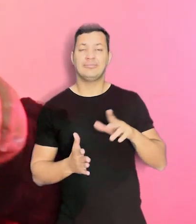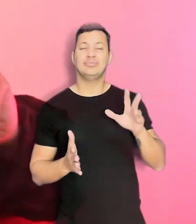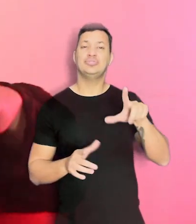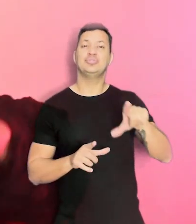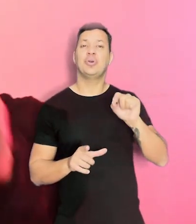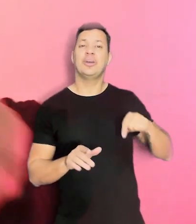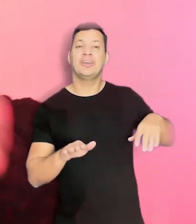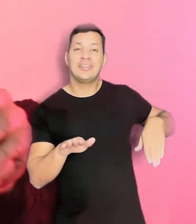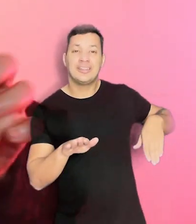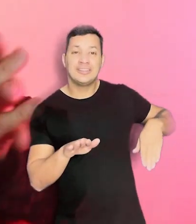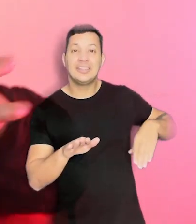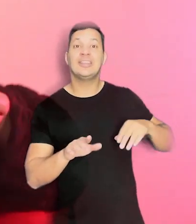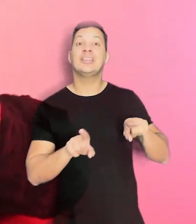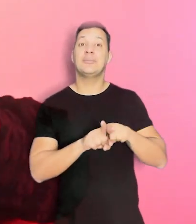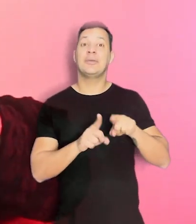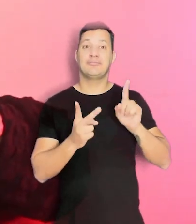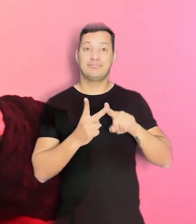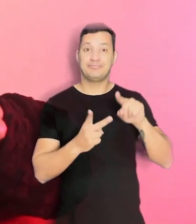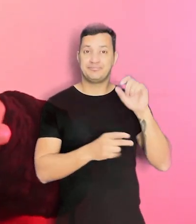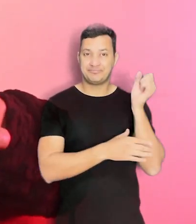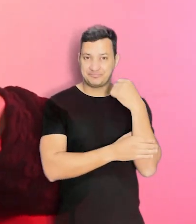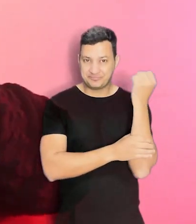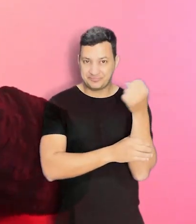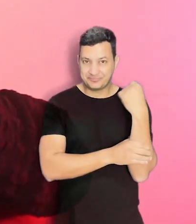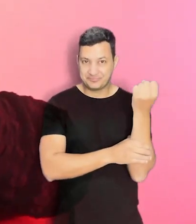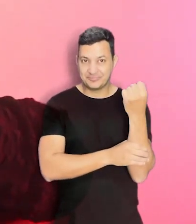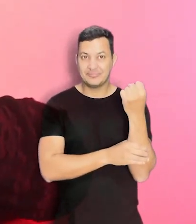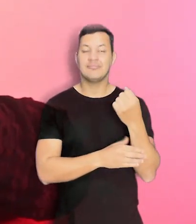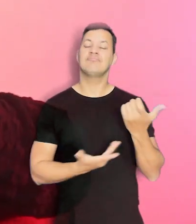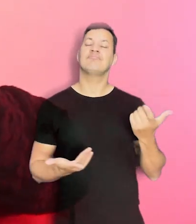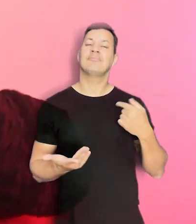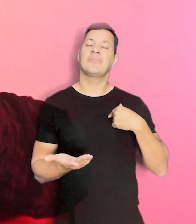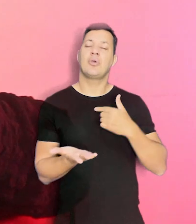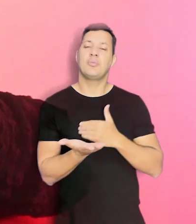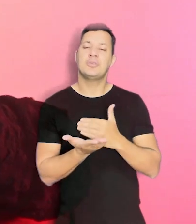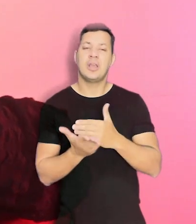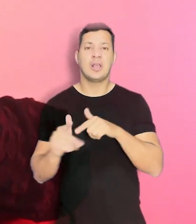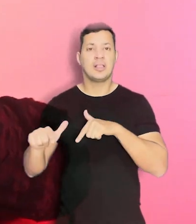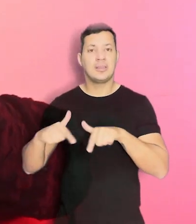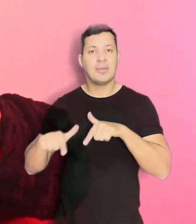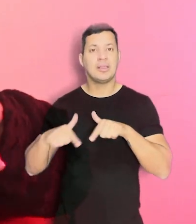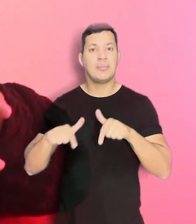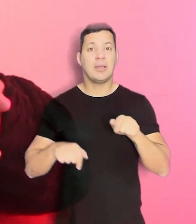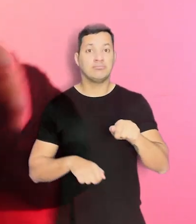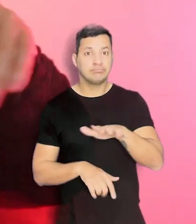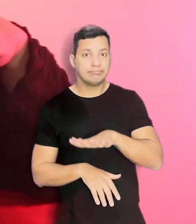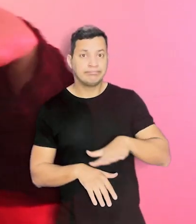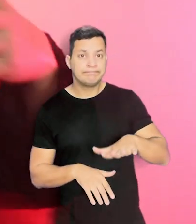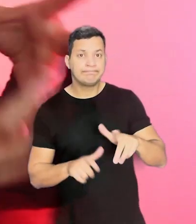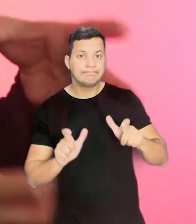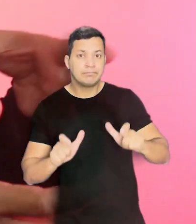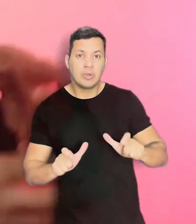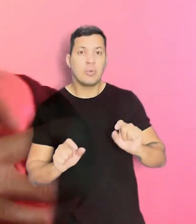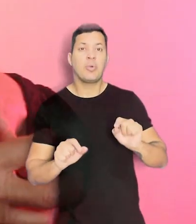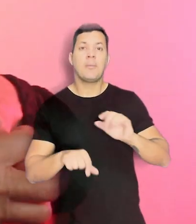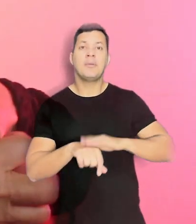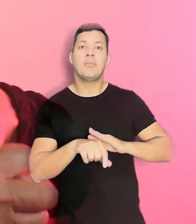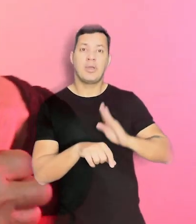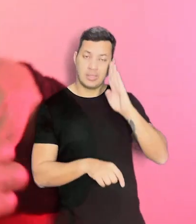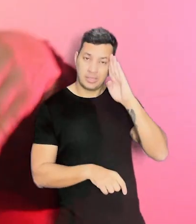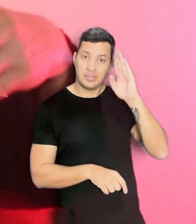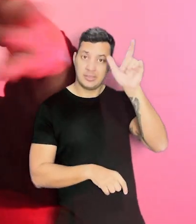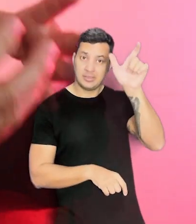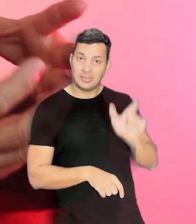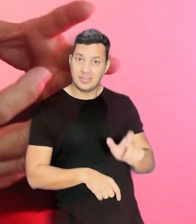fazer fisioterapia. Aí eu comecei a trabalhar num local em que um dos